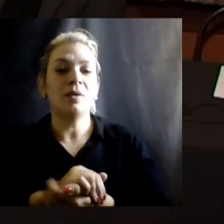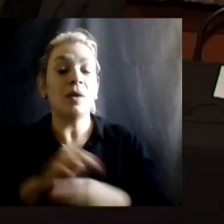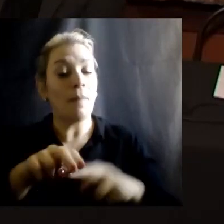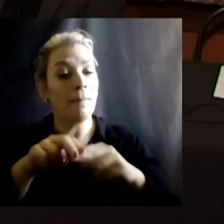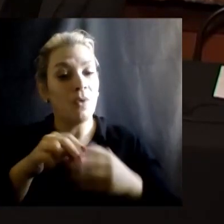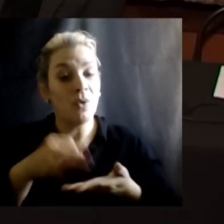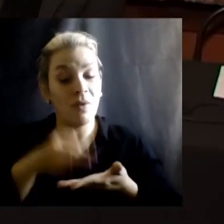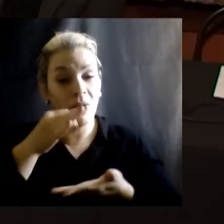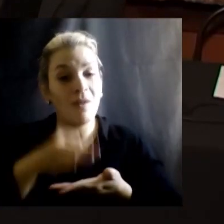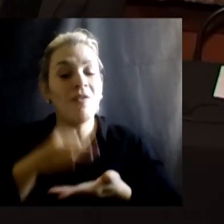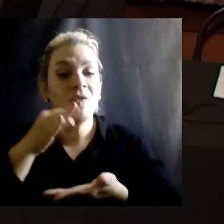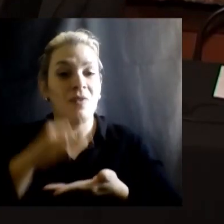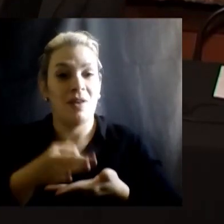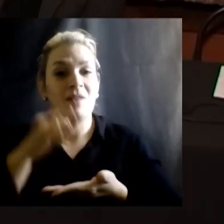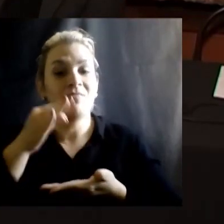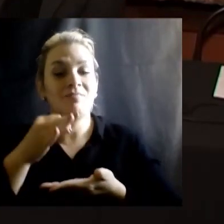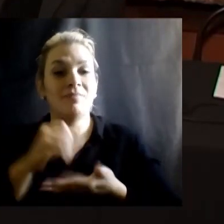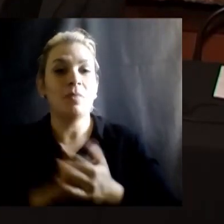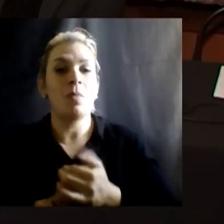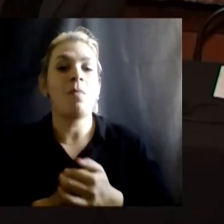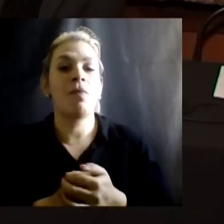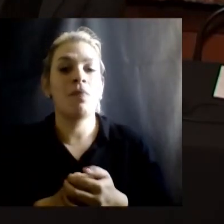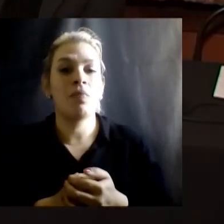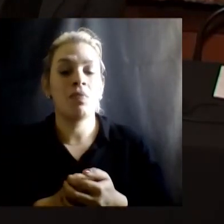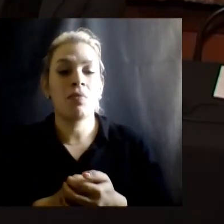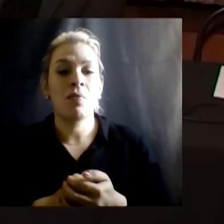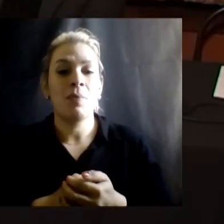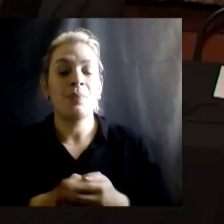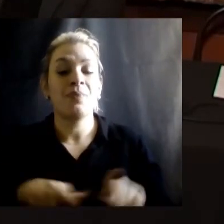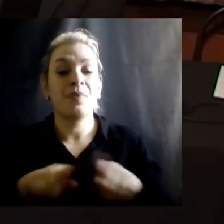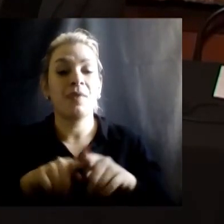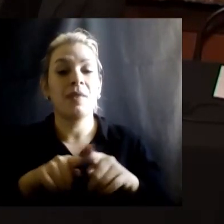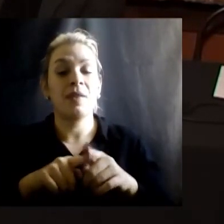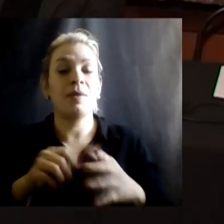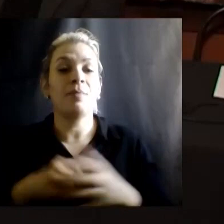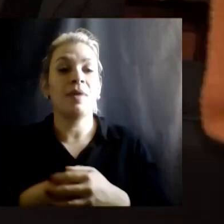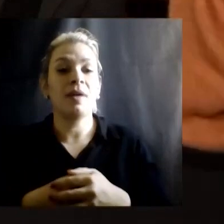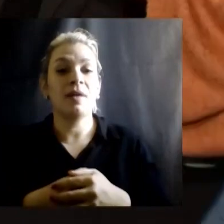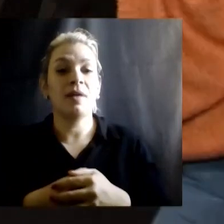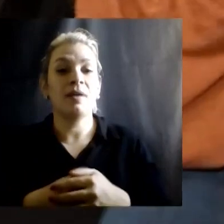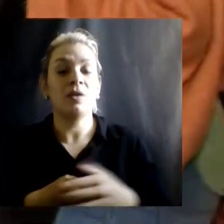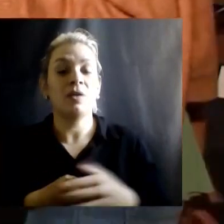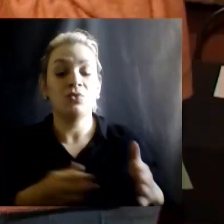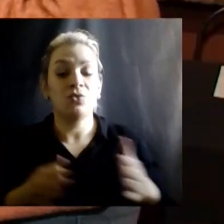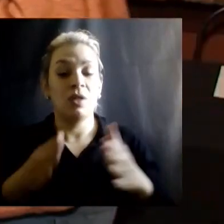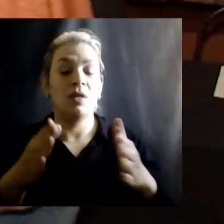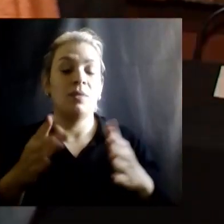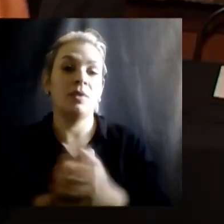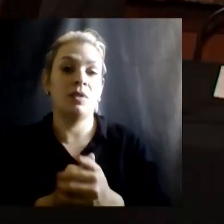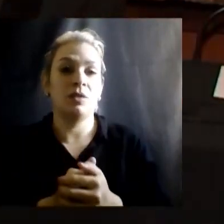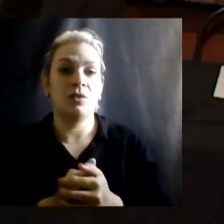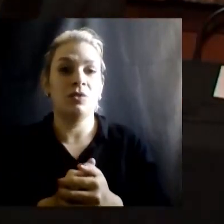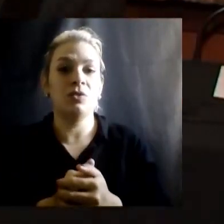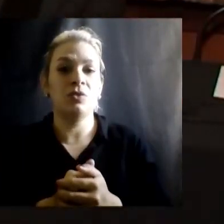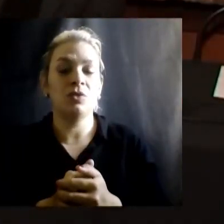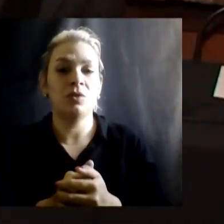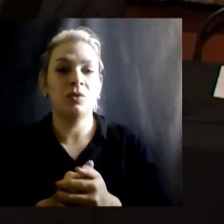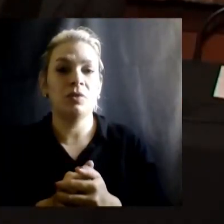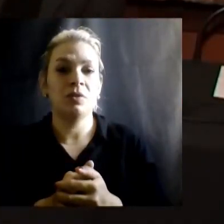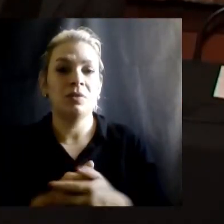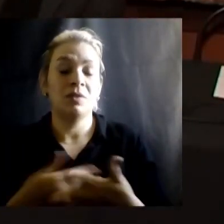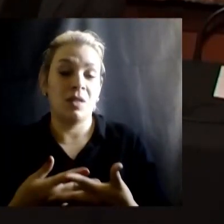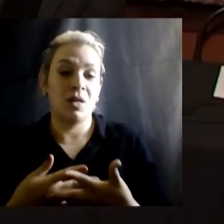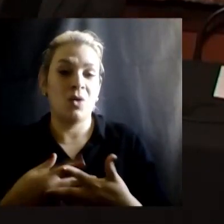ferrovia, que veio também com a força econômica do café. E então, diante de tudo isso, a gente